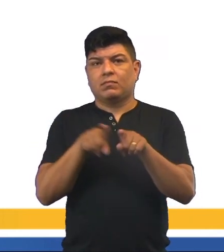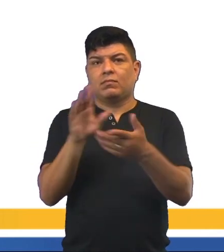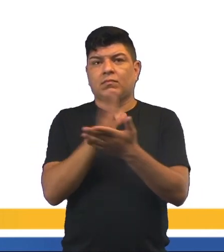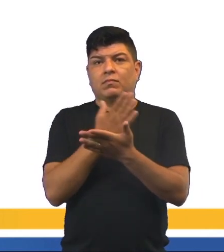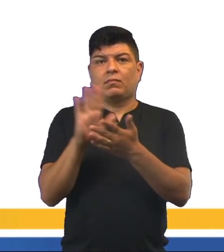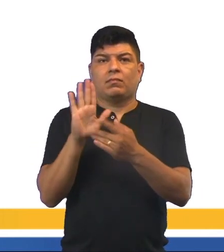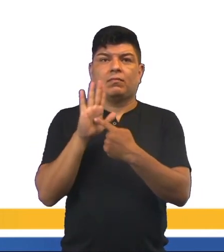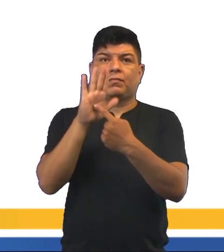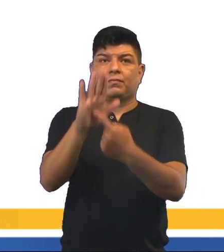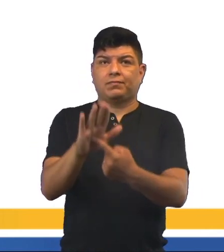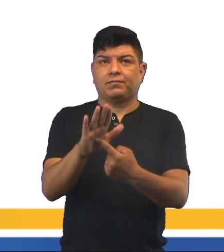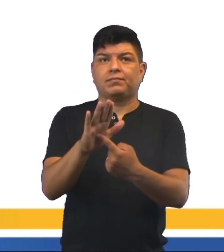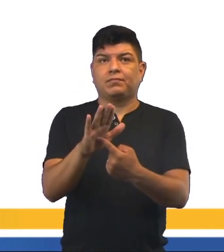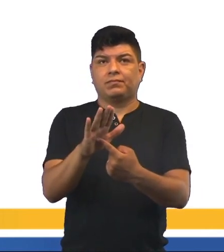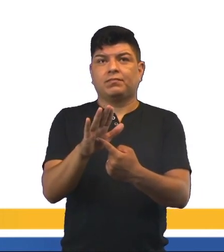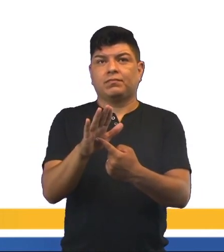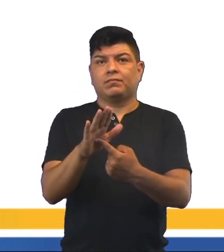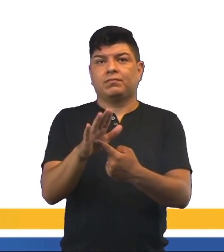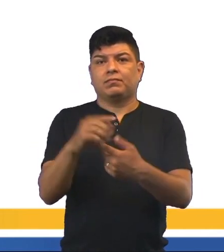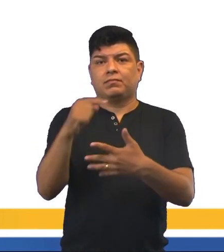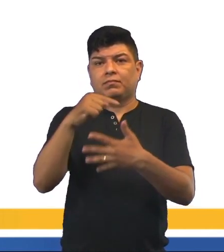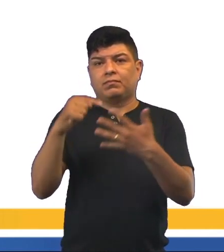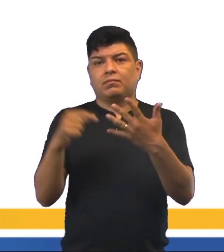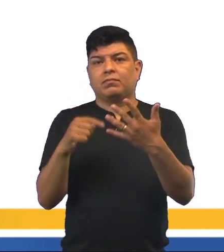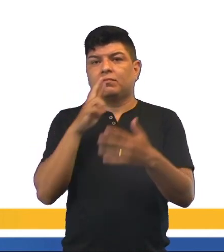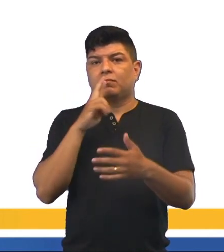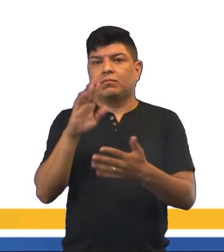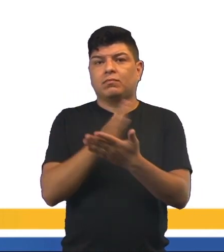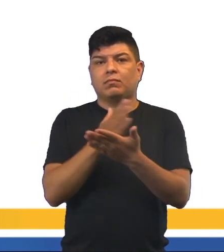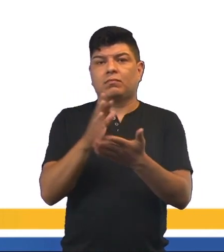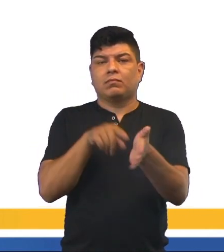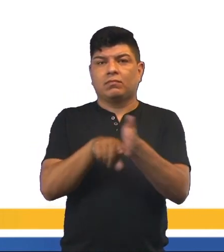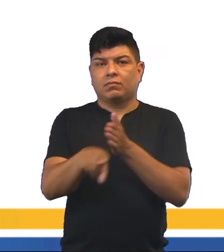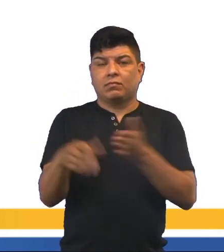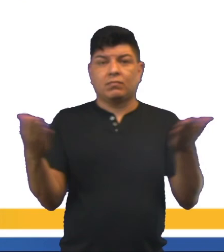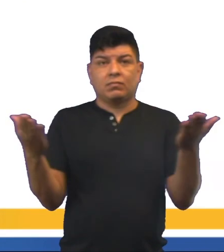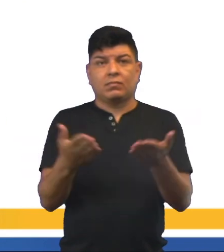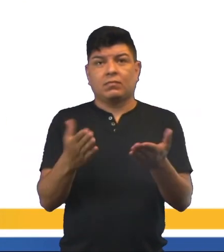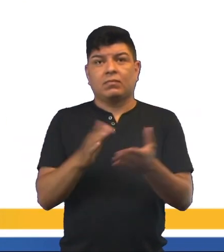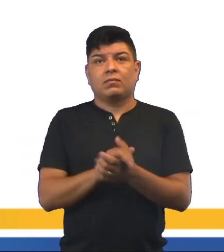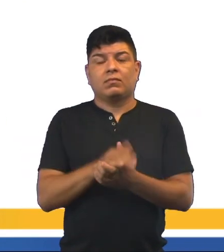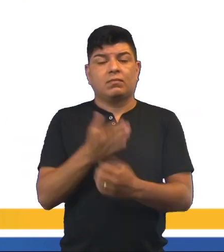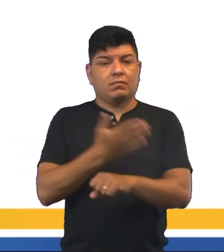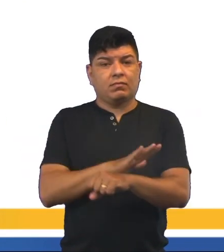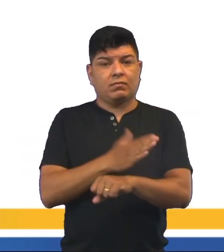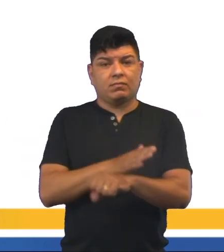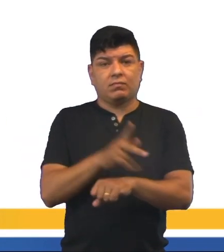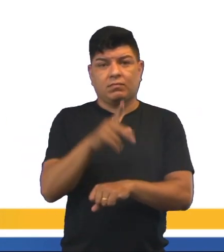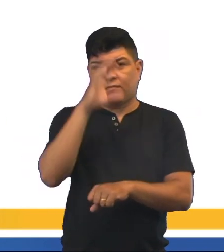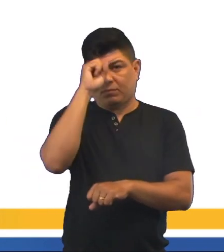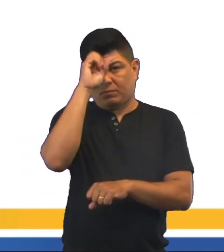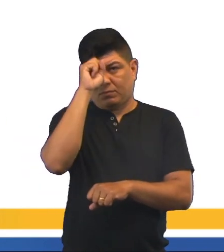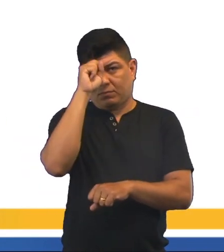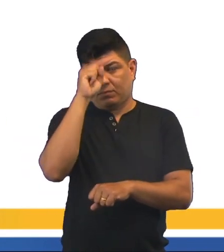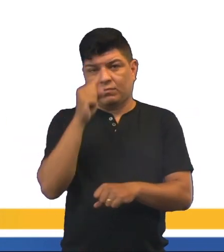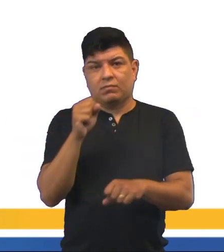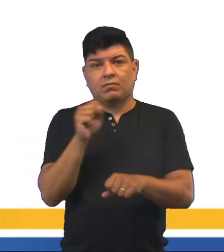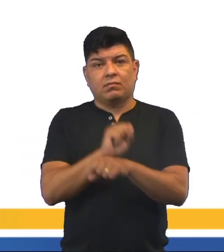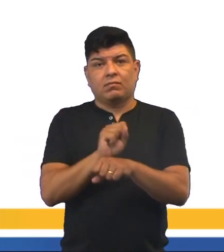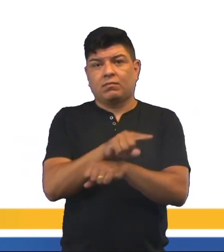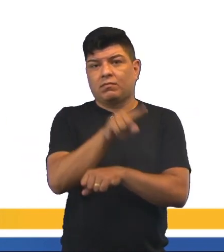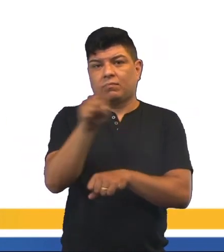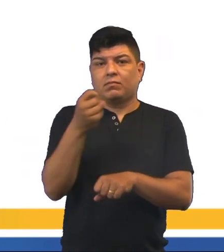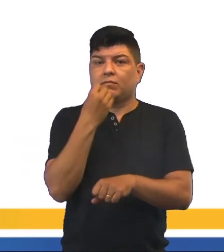algumas demonstrações como essas propriedades e resolvemos alguns problemas. Agora, pratique o que aprendeu. Conto com